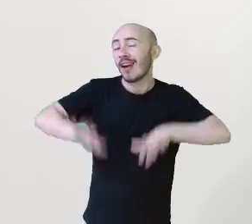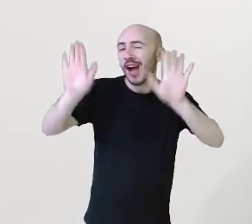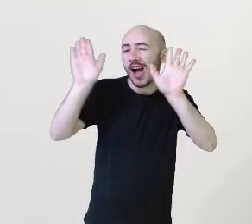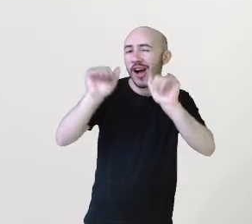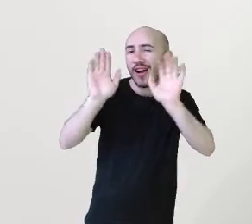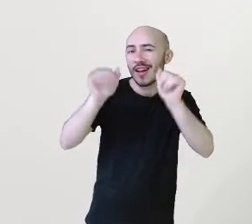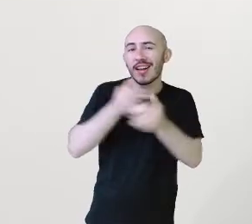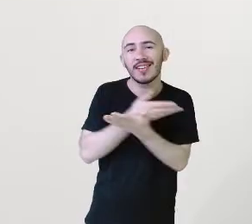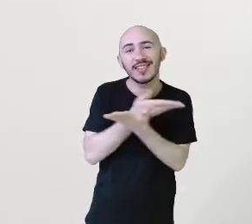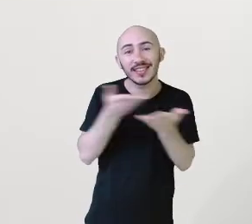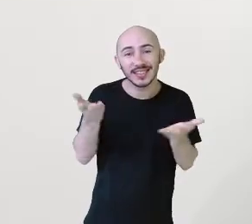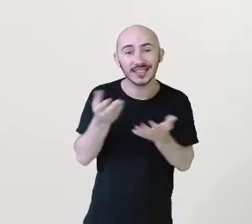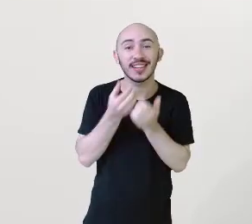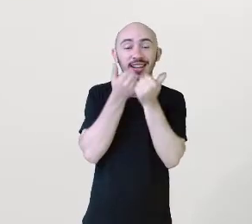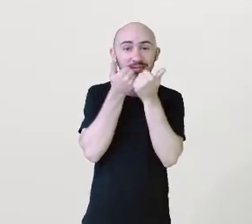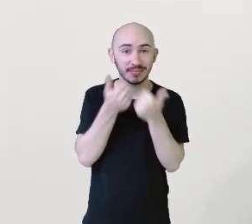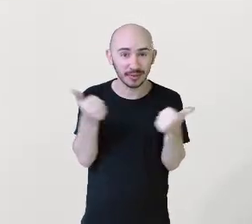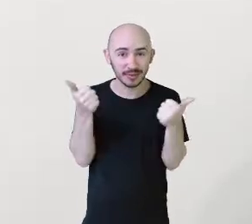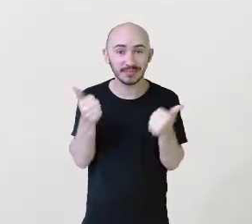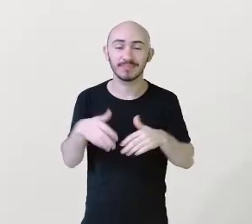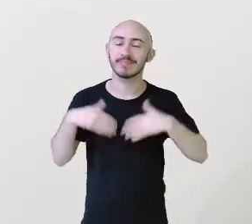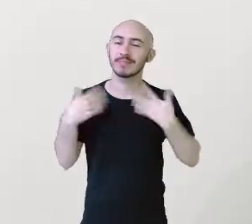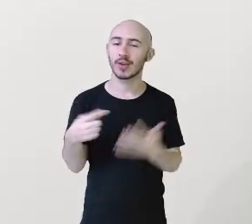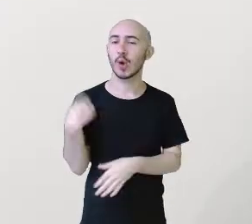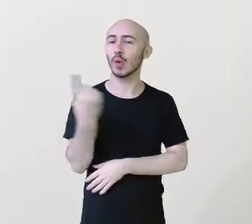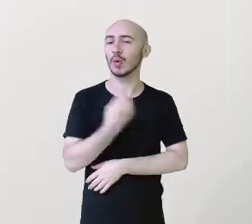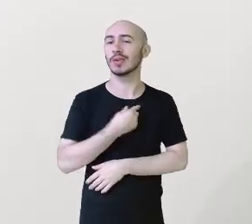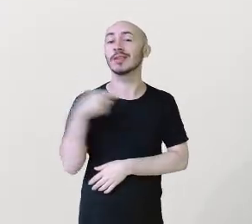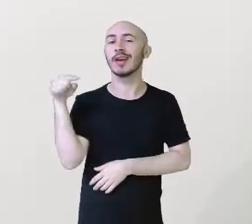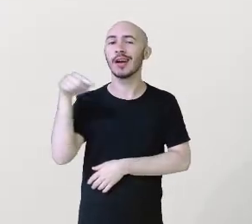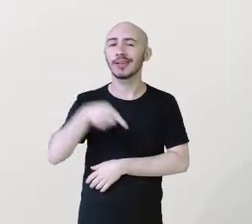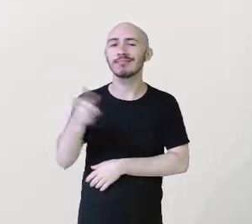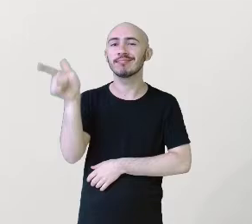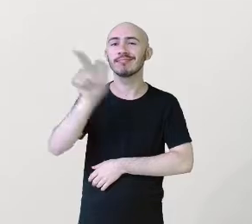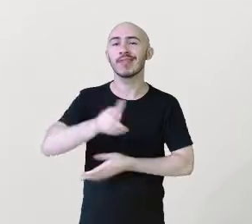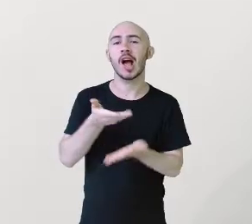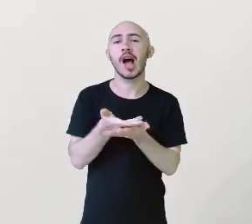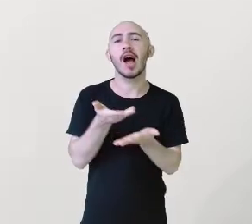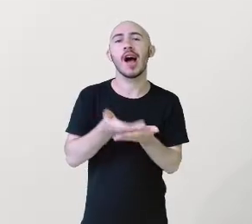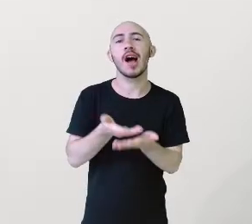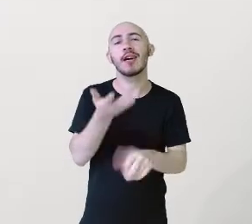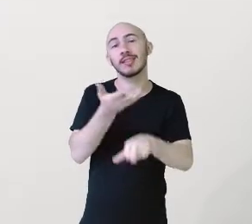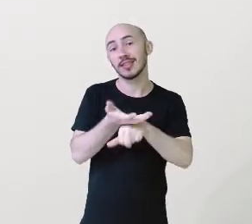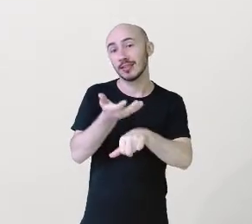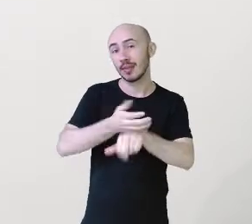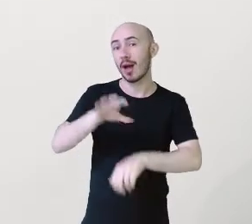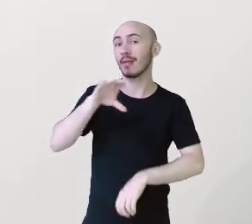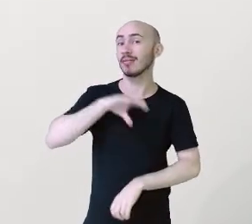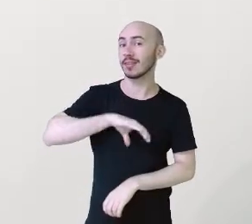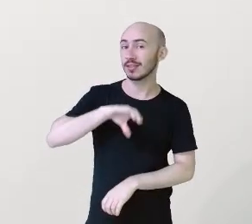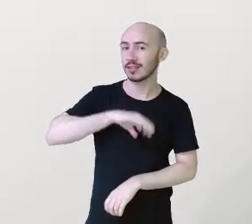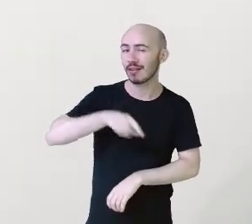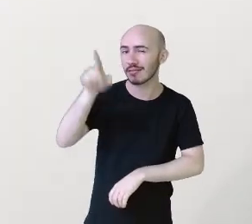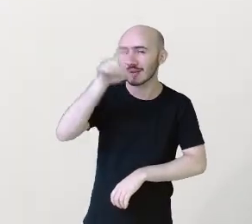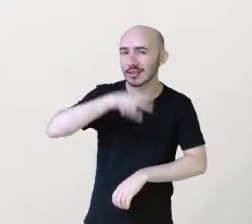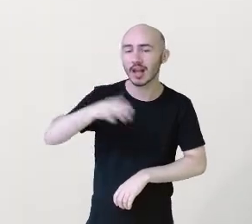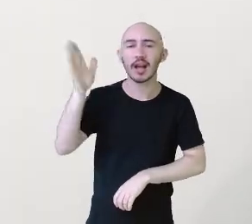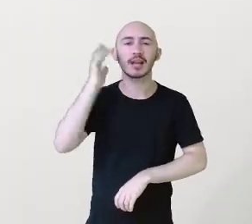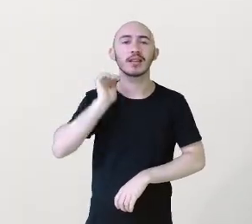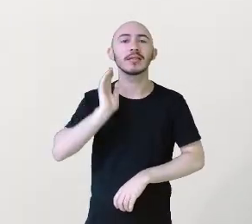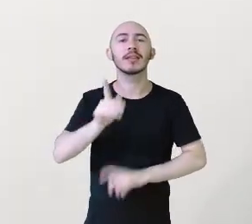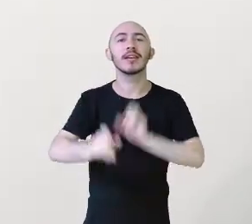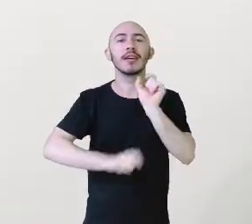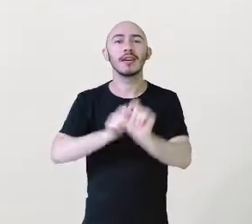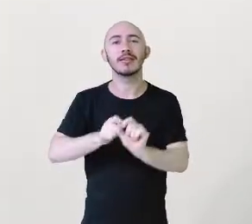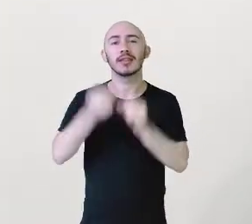Olá, estudantes, tudo bem com vocês? Estamos aqui mais uma vez para a nossa aula de língua portuguesa. Vocês já sabem, eu sou a